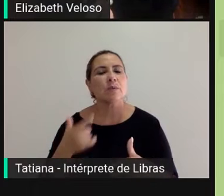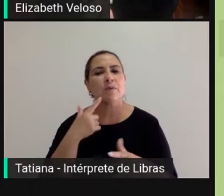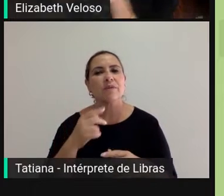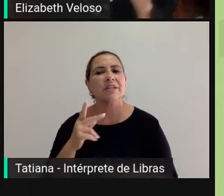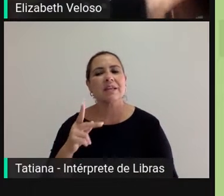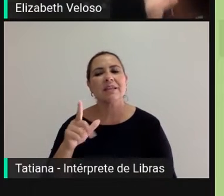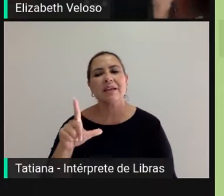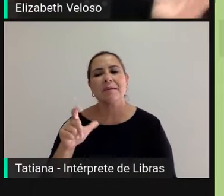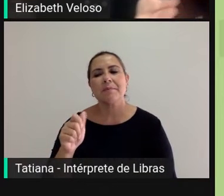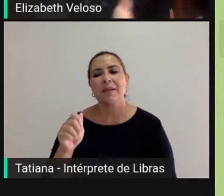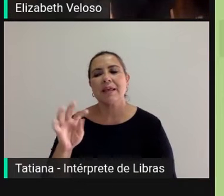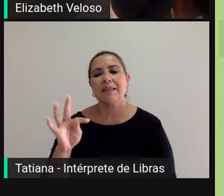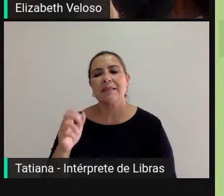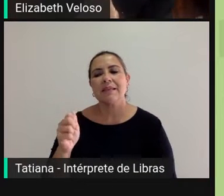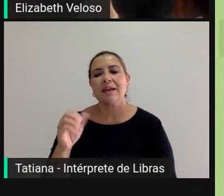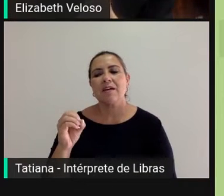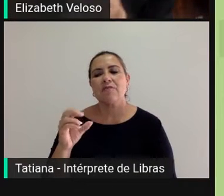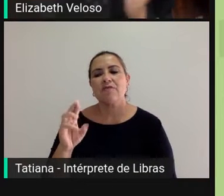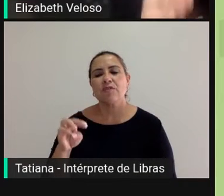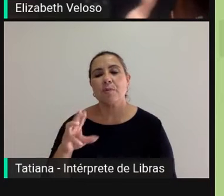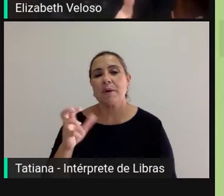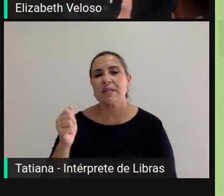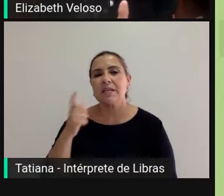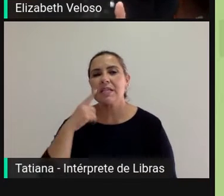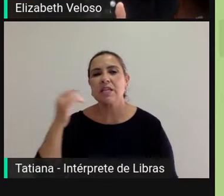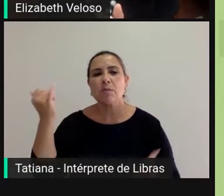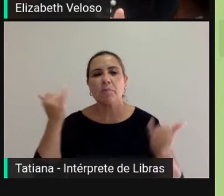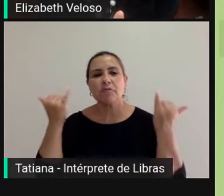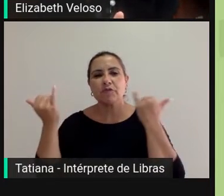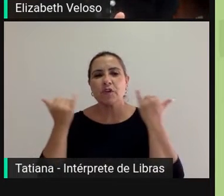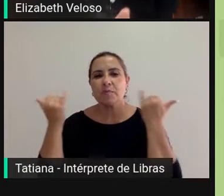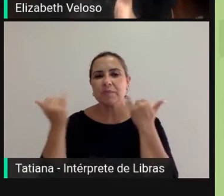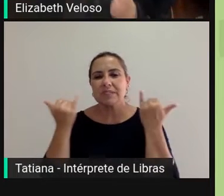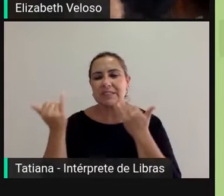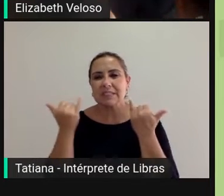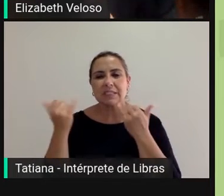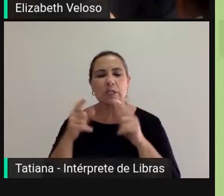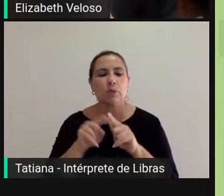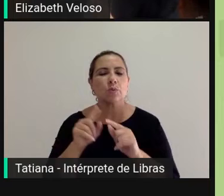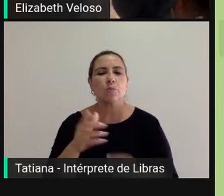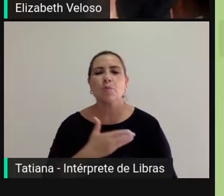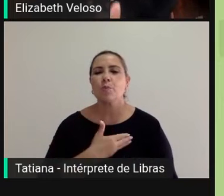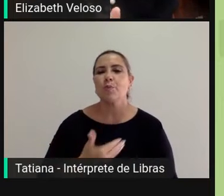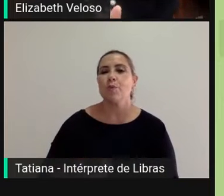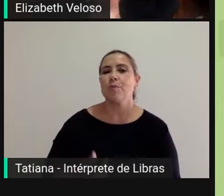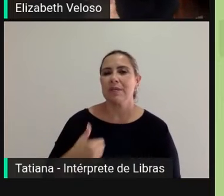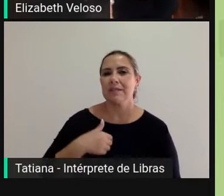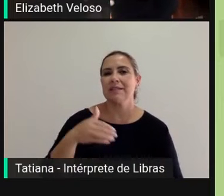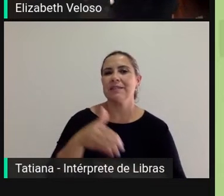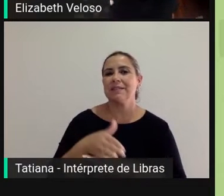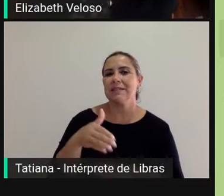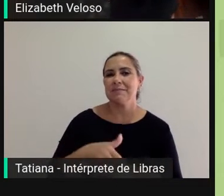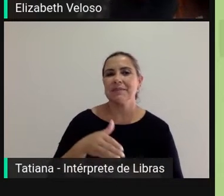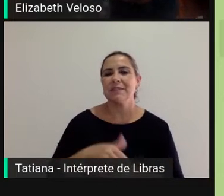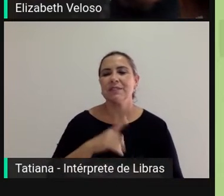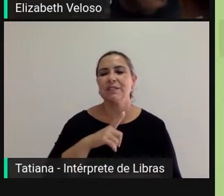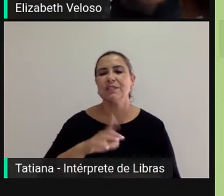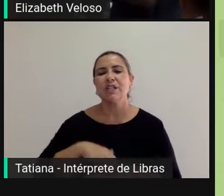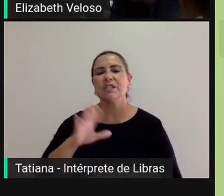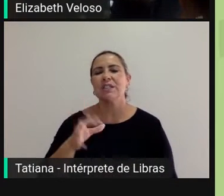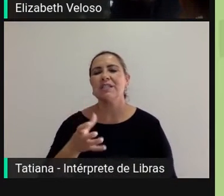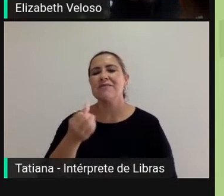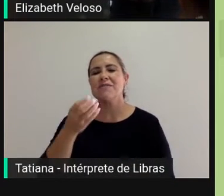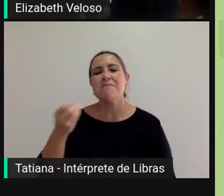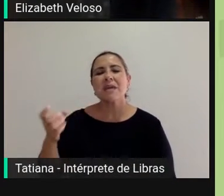maravilhosas que a gente tem aí no portal da Câmara, são todas informações absolutamente públicas. Eu tive acesso a uma base de 600 discursos sobre a Lei